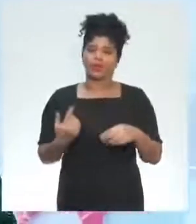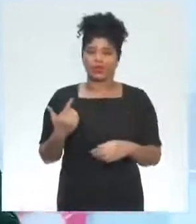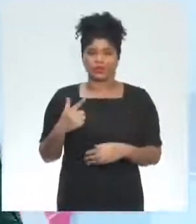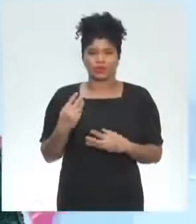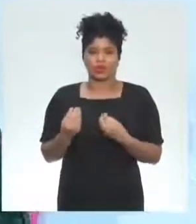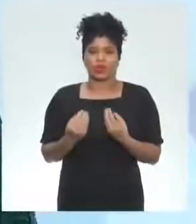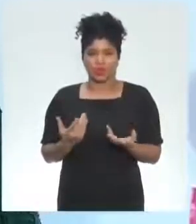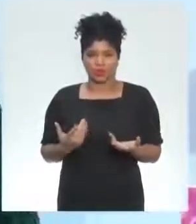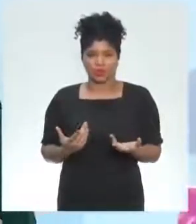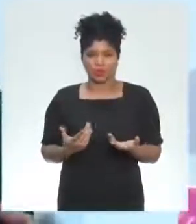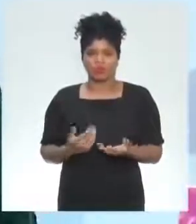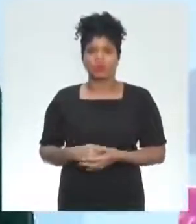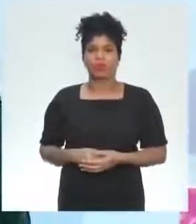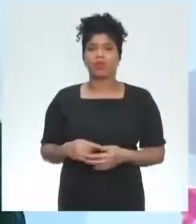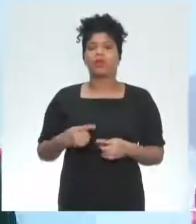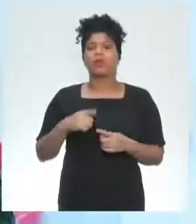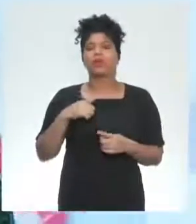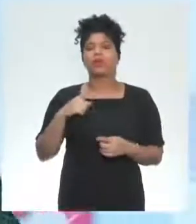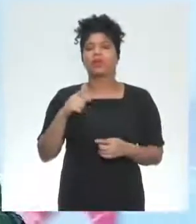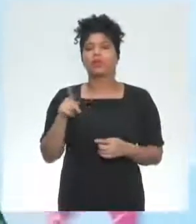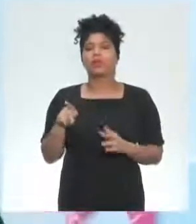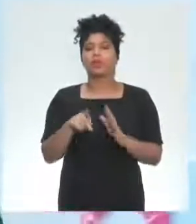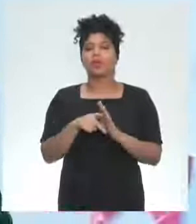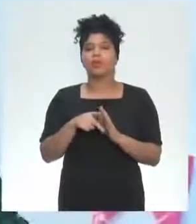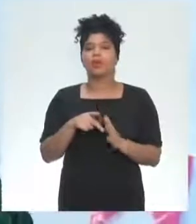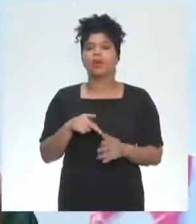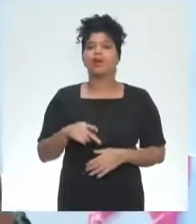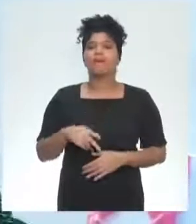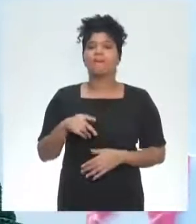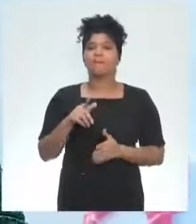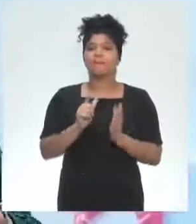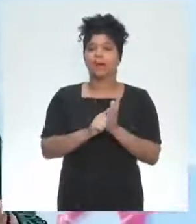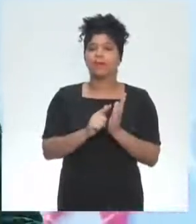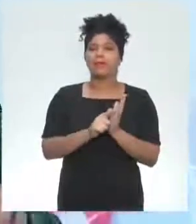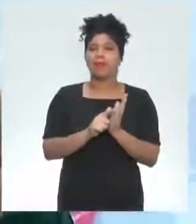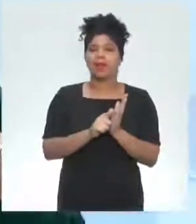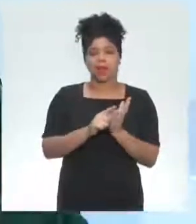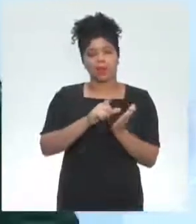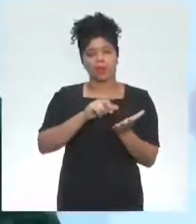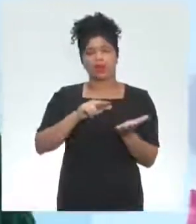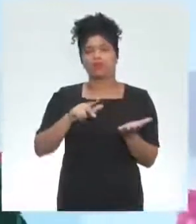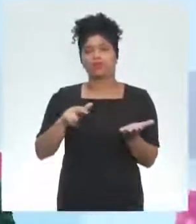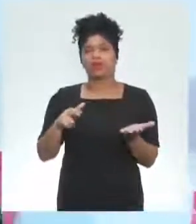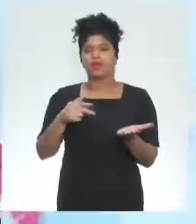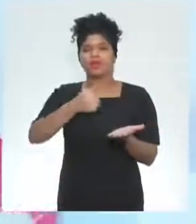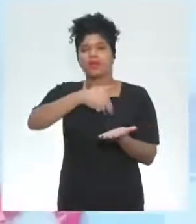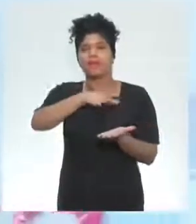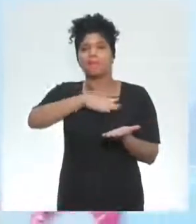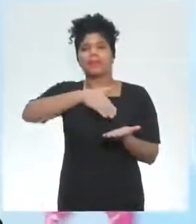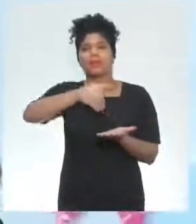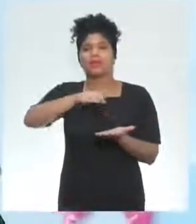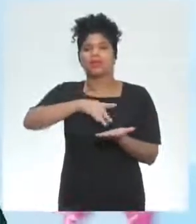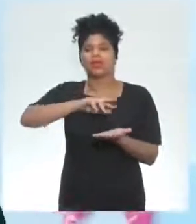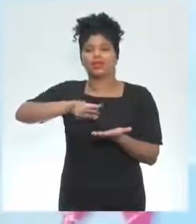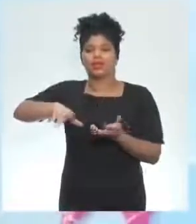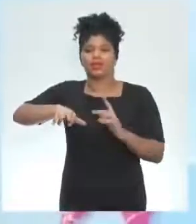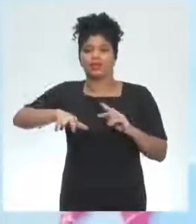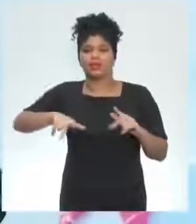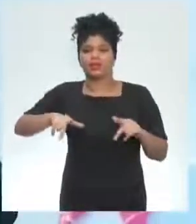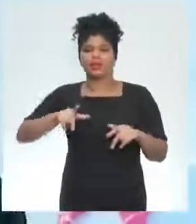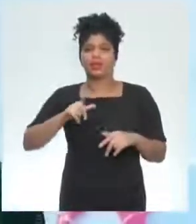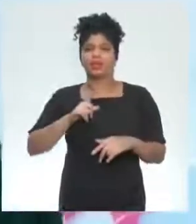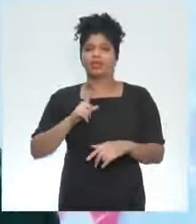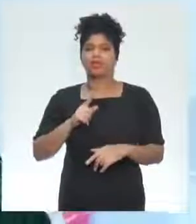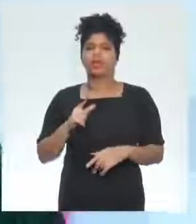muitas vezes, né, aquarela, guache sobre papel, óleo sobre tela, que são técnicas totalmente diferentes aí, que estão